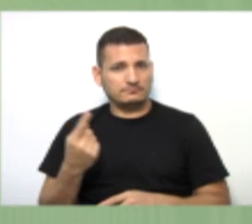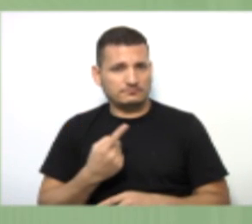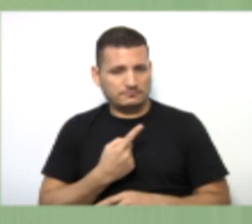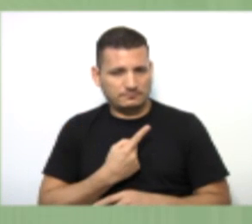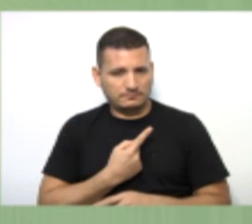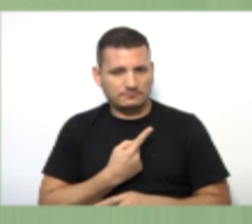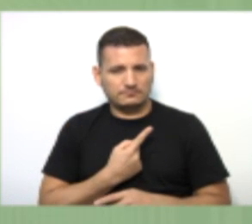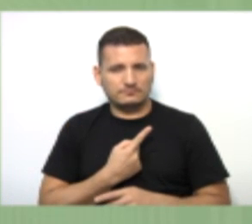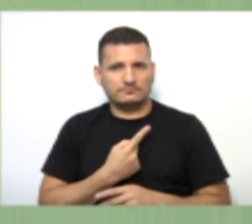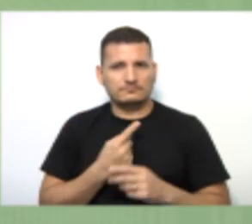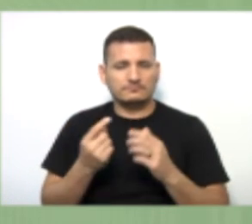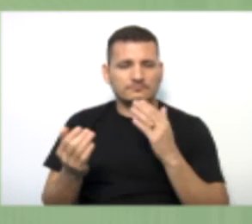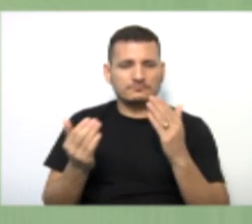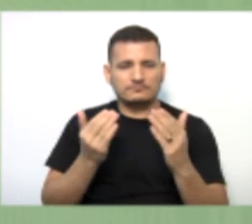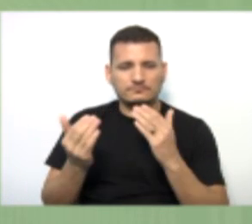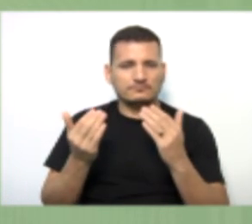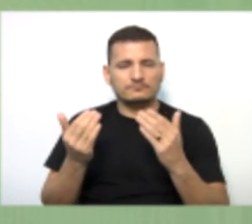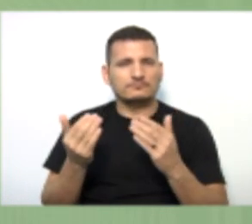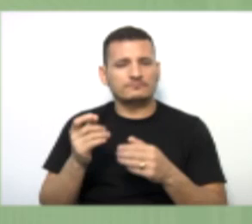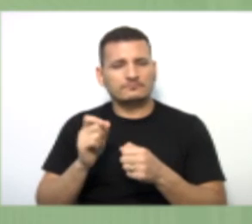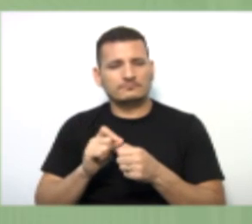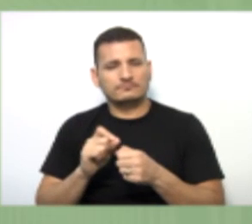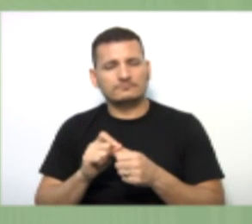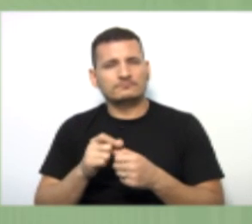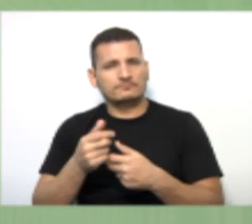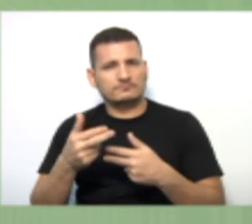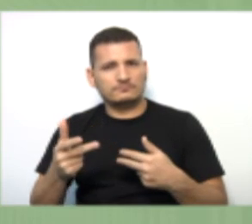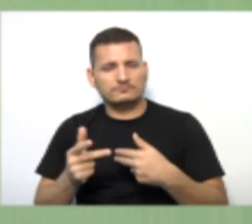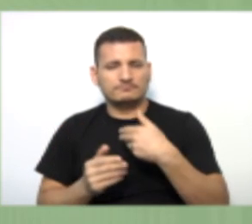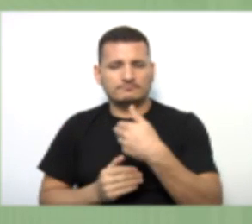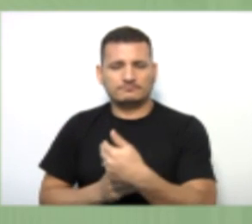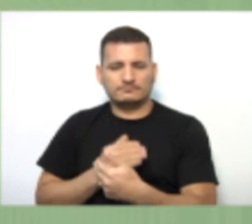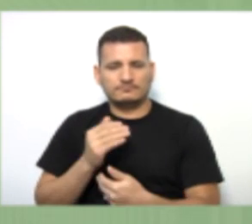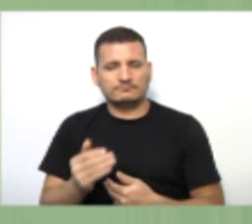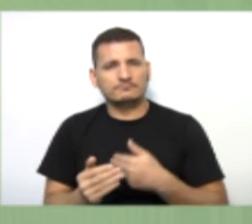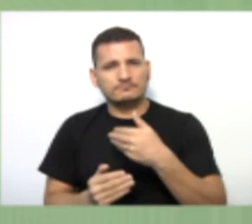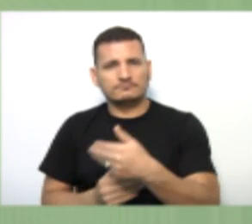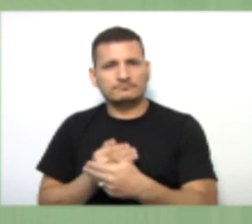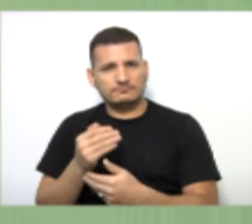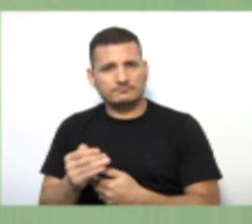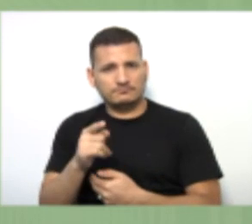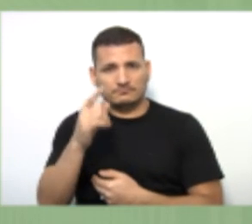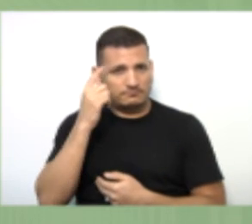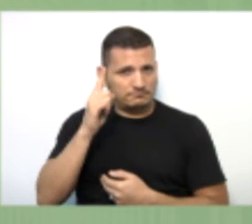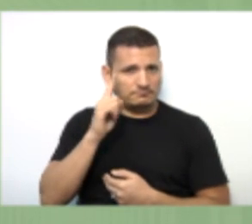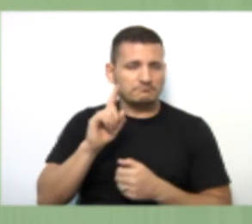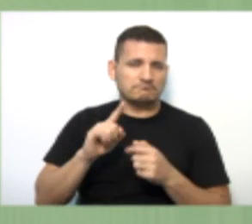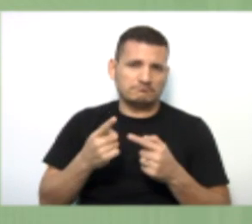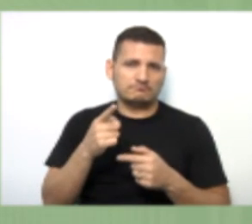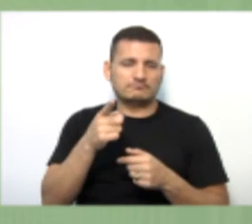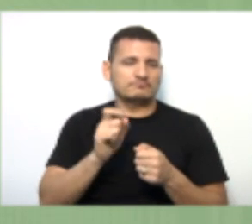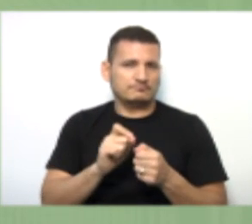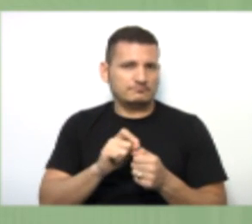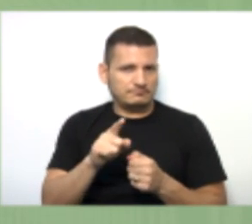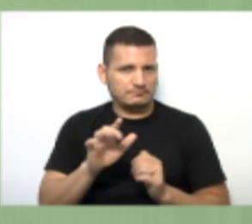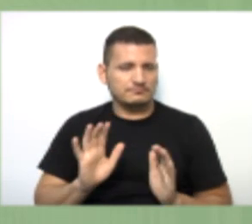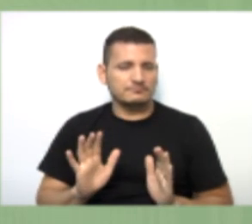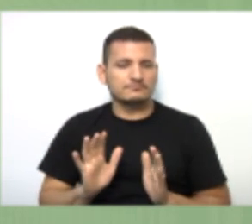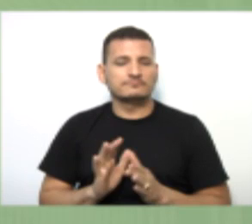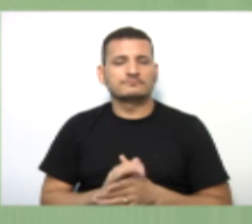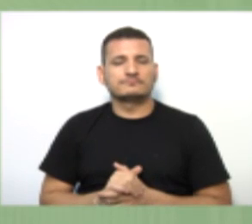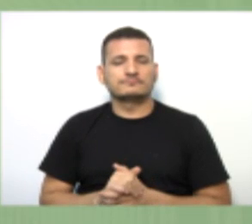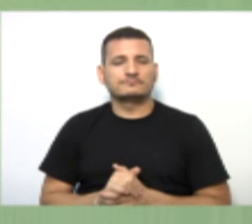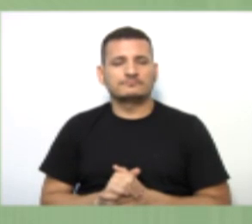nossa natureza, analisar e executar ações passo a passo, Você não sabe disso, mas você faz isso.